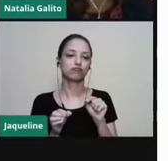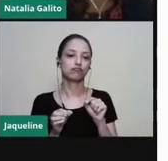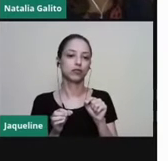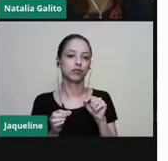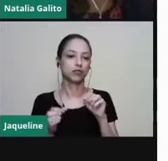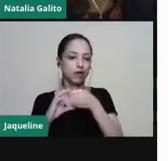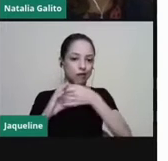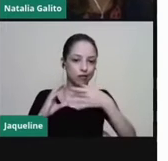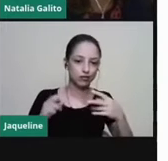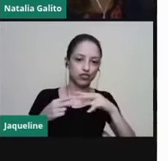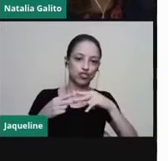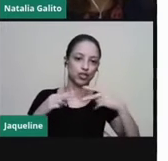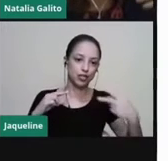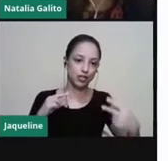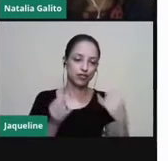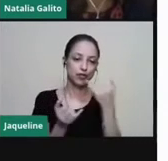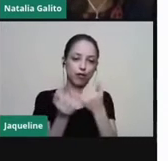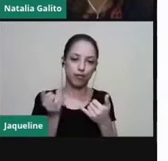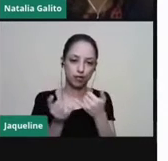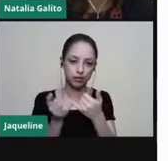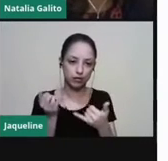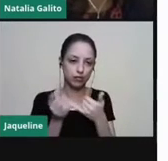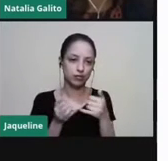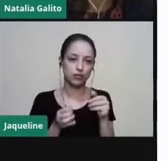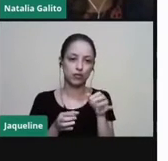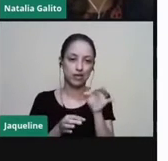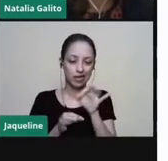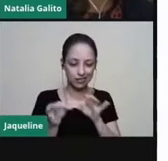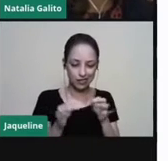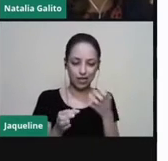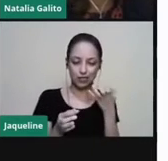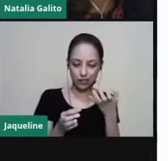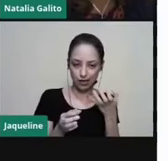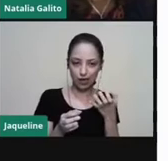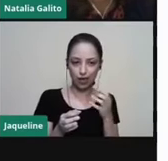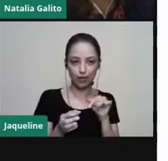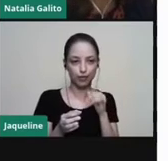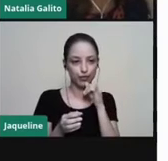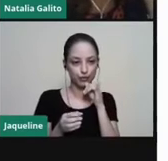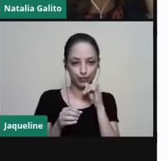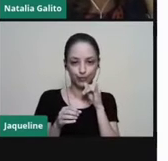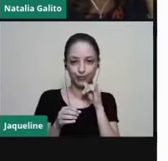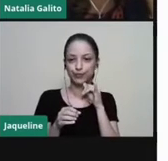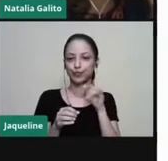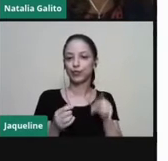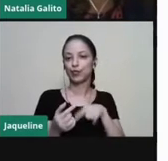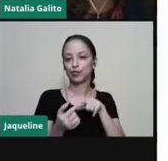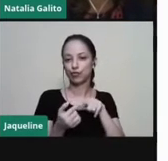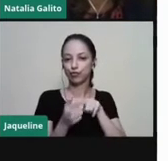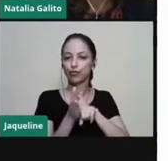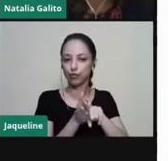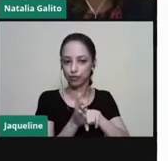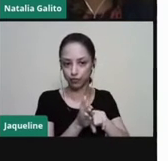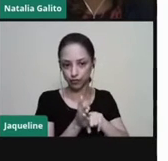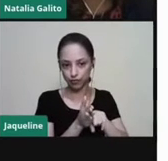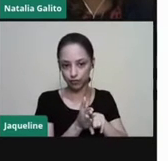muito próximo à célula que você quer, né? A célula alvo que você quer investigar. E existem 2 que eu coloquei